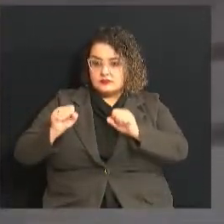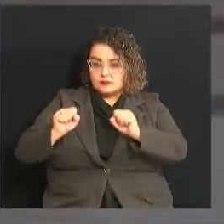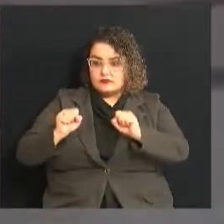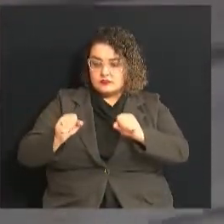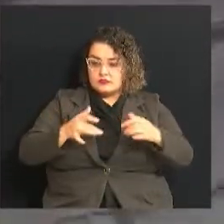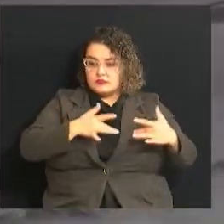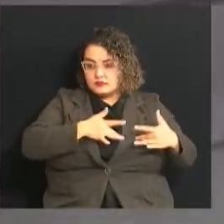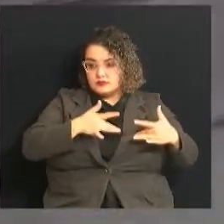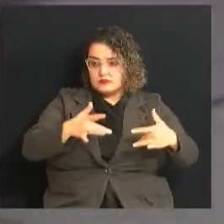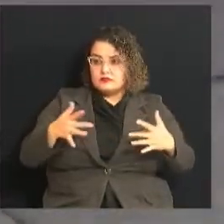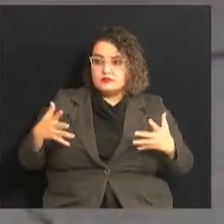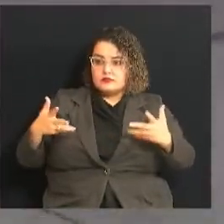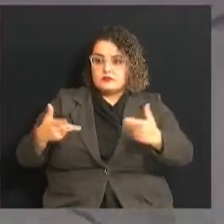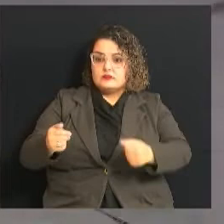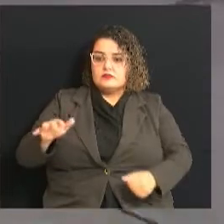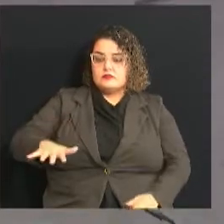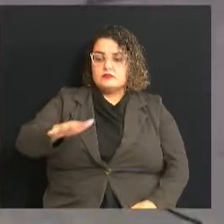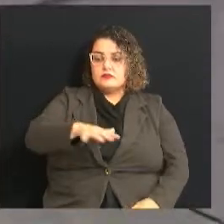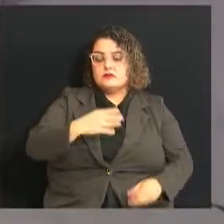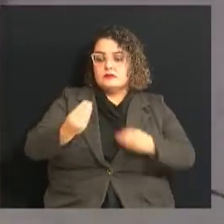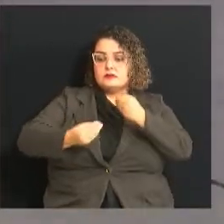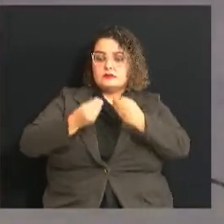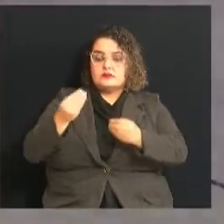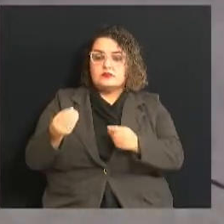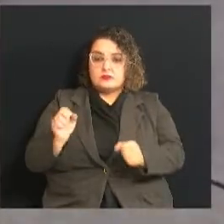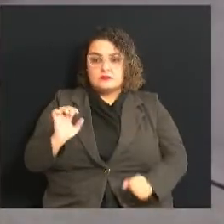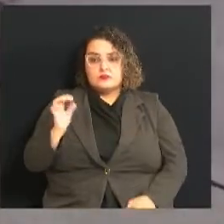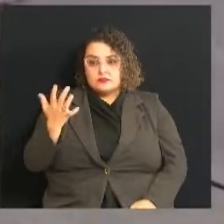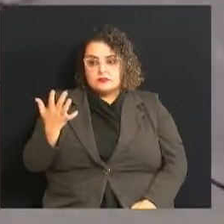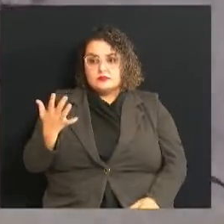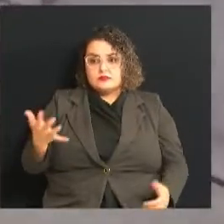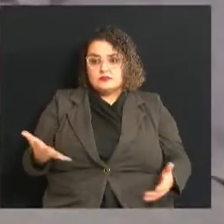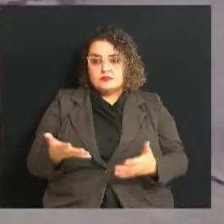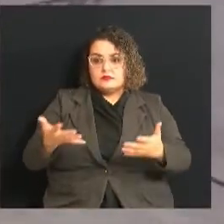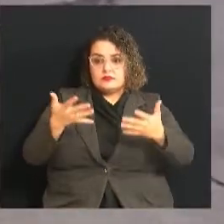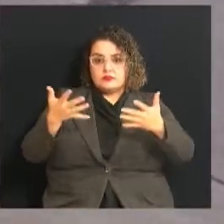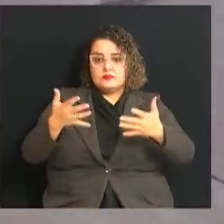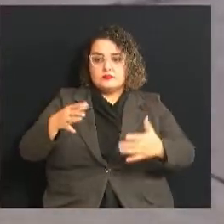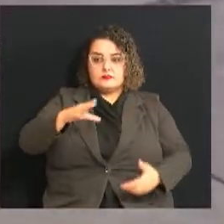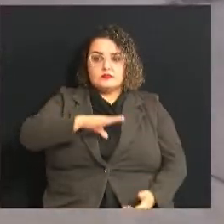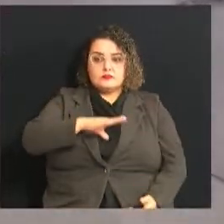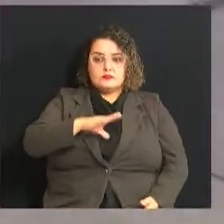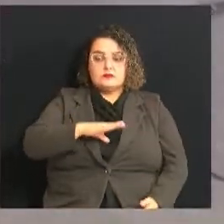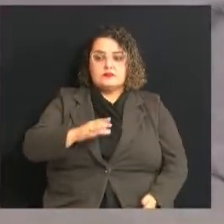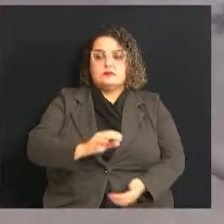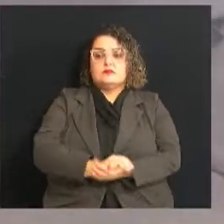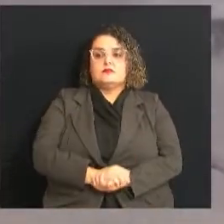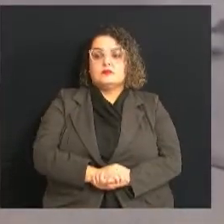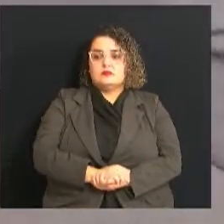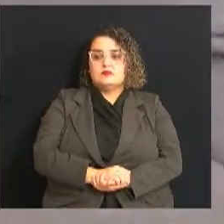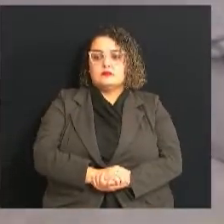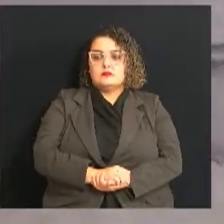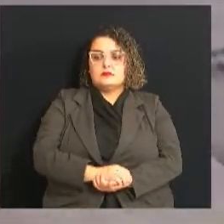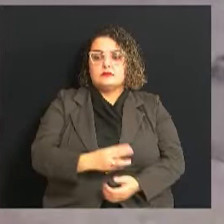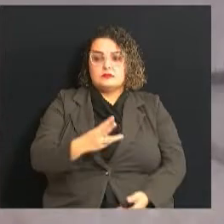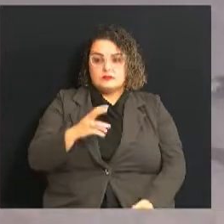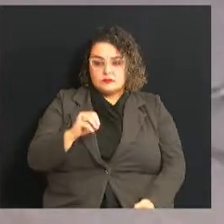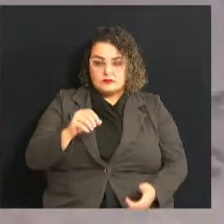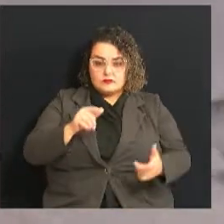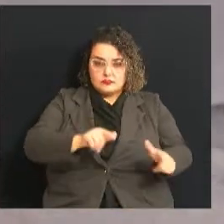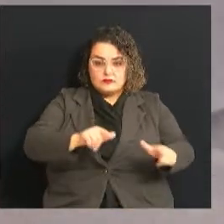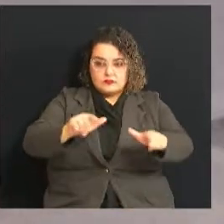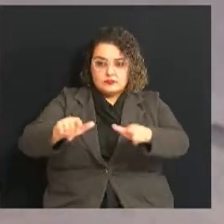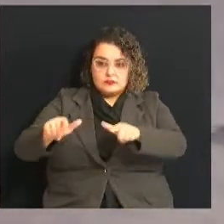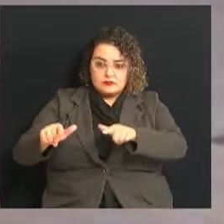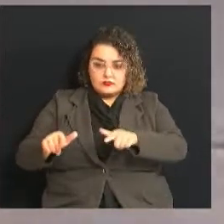as regiões, como funciona? Sim, é uma iniciativa municipal, né? Esses 30 postos, a gente disponibiliza